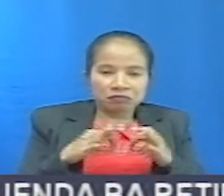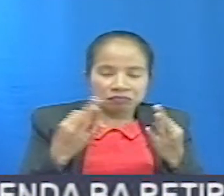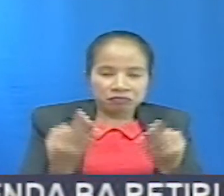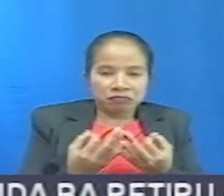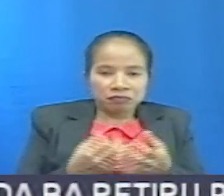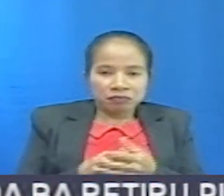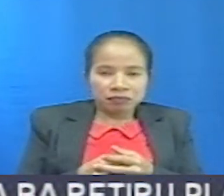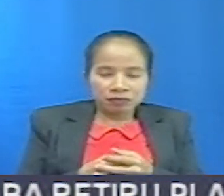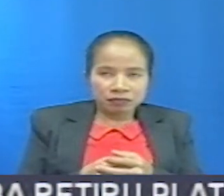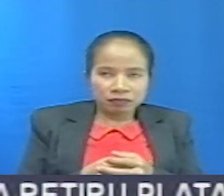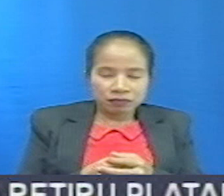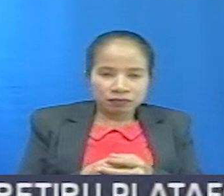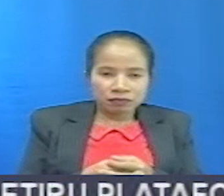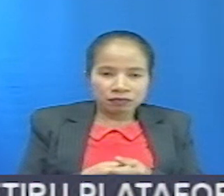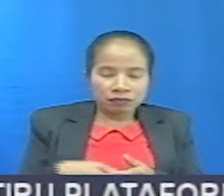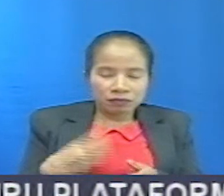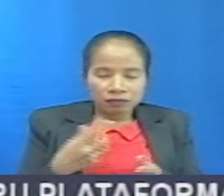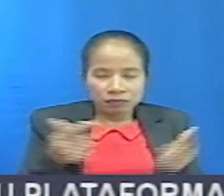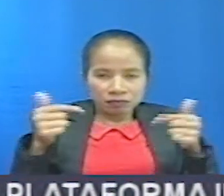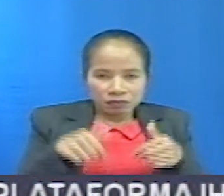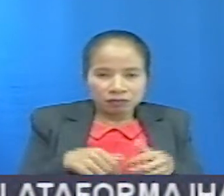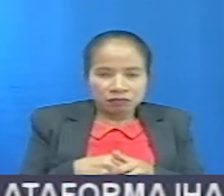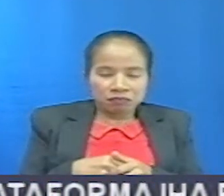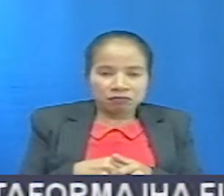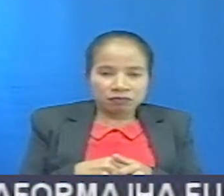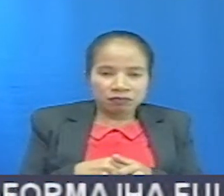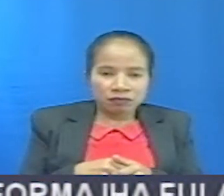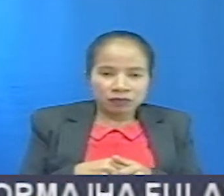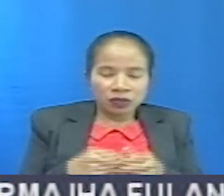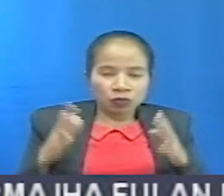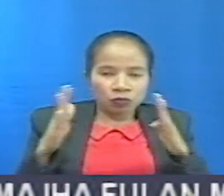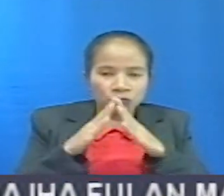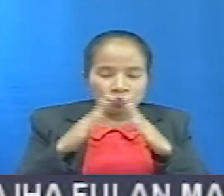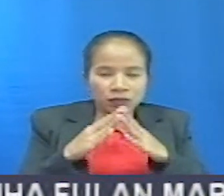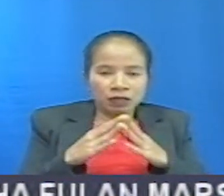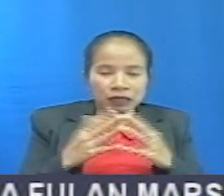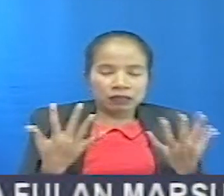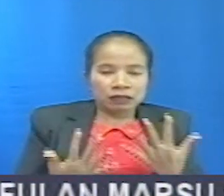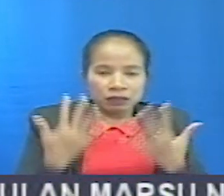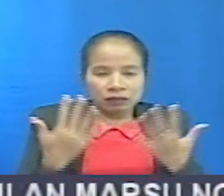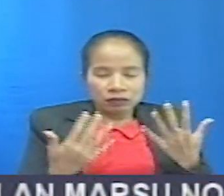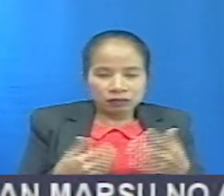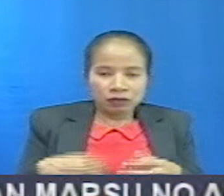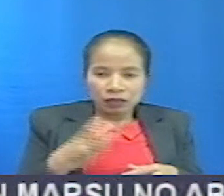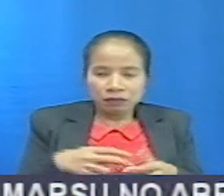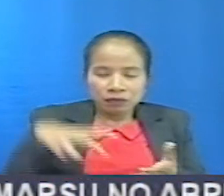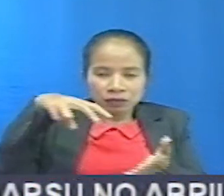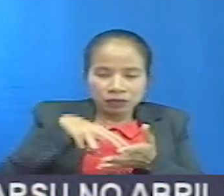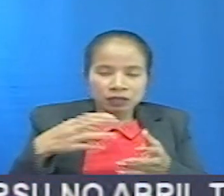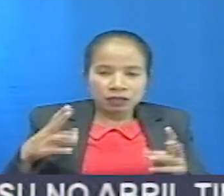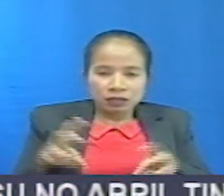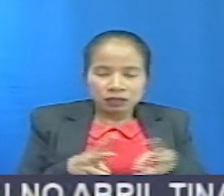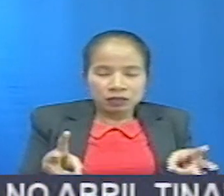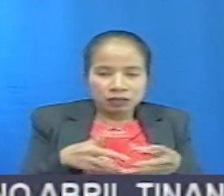família. Am fila mai acontece a rehan foto na uma ami estrada de ami hansan hau